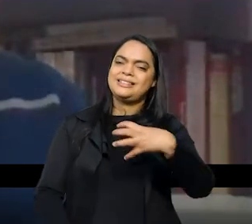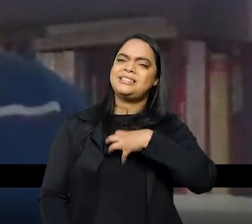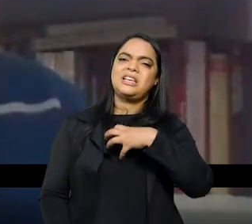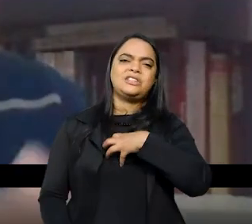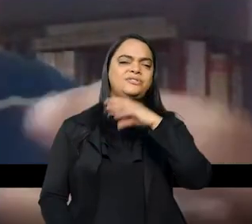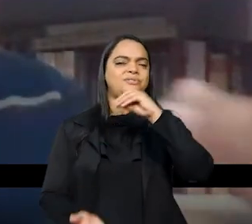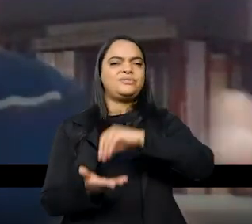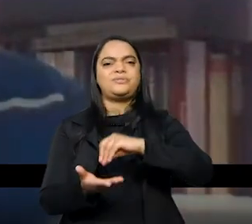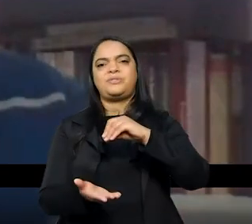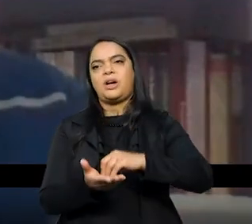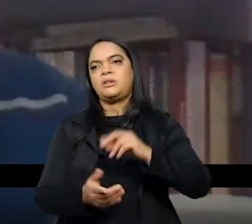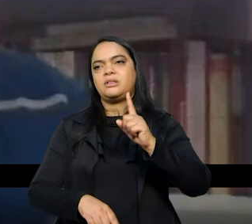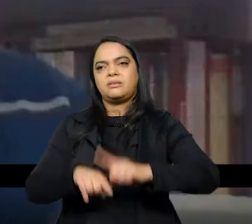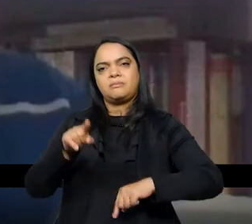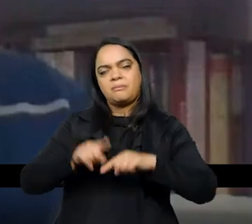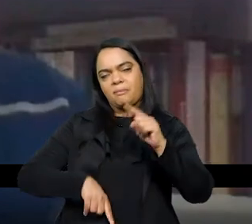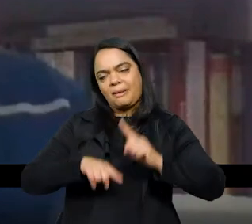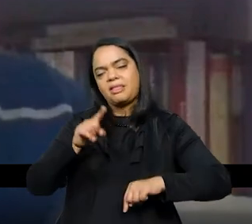material para